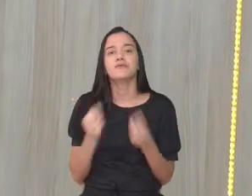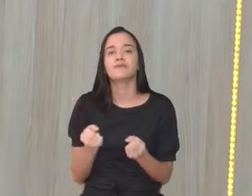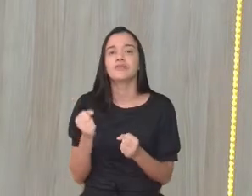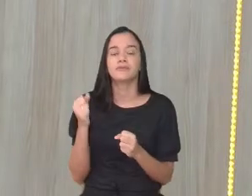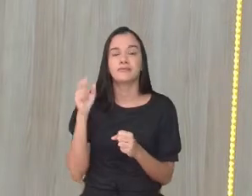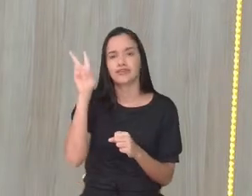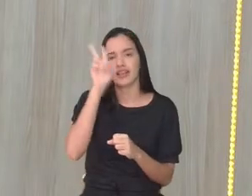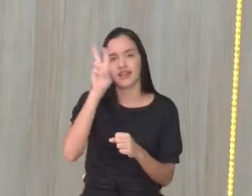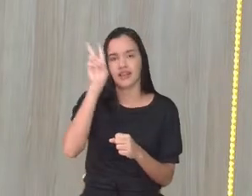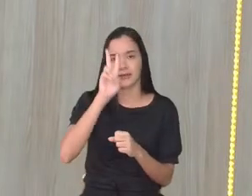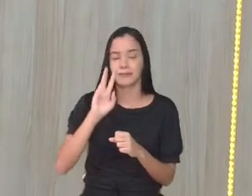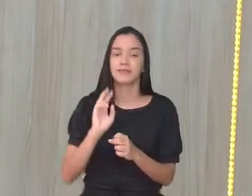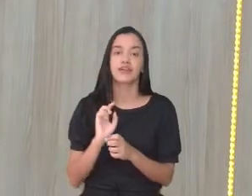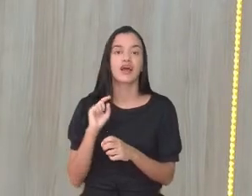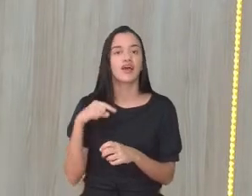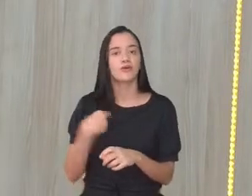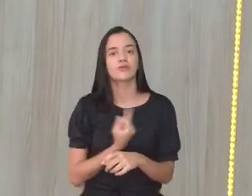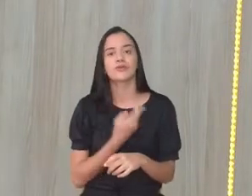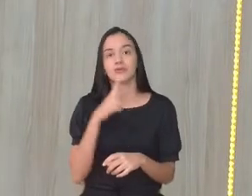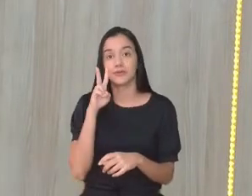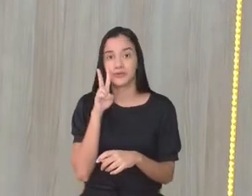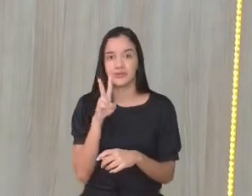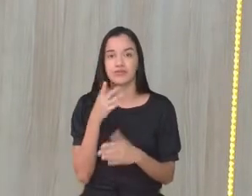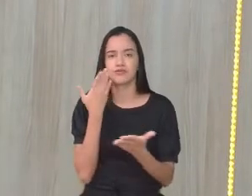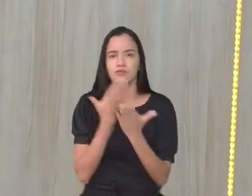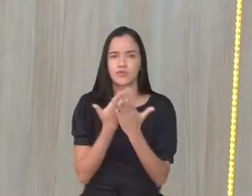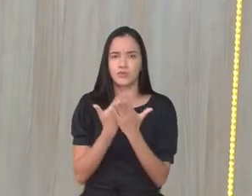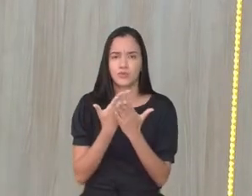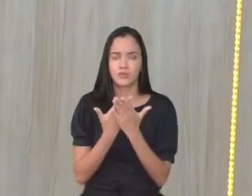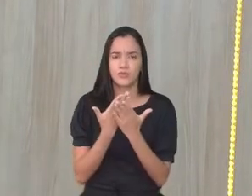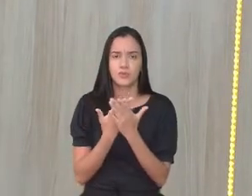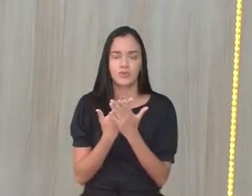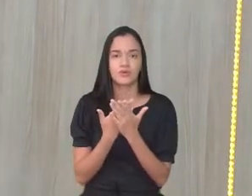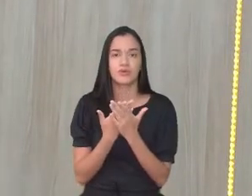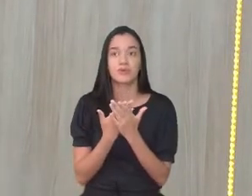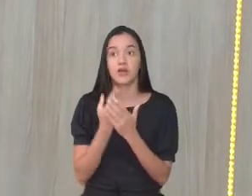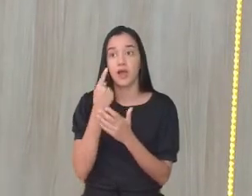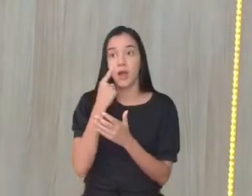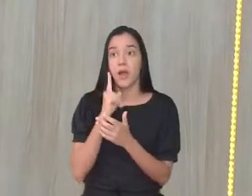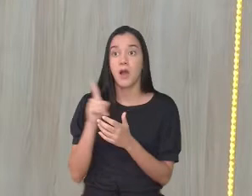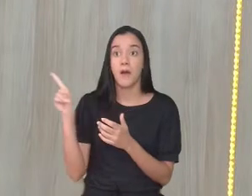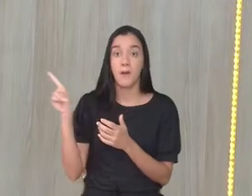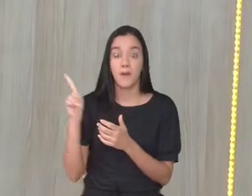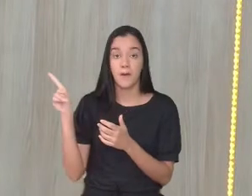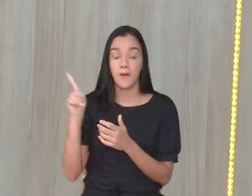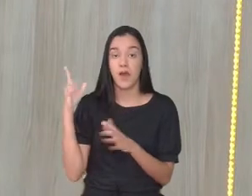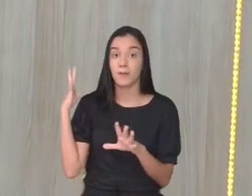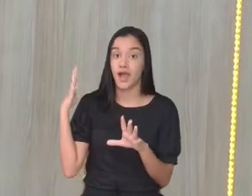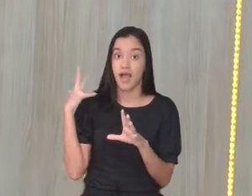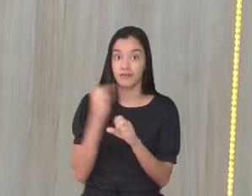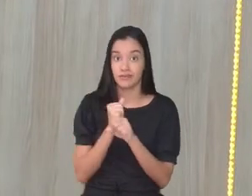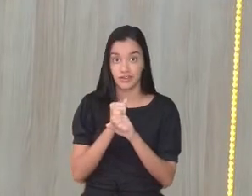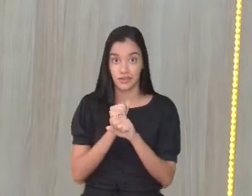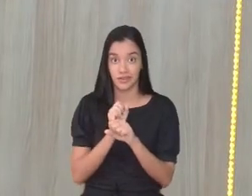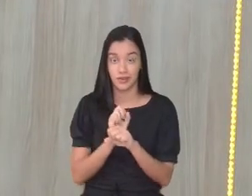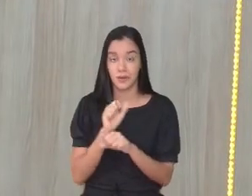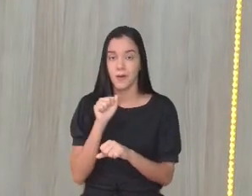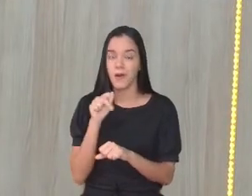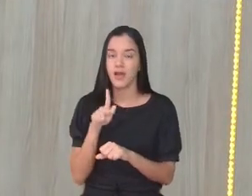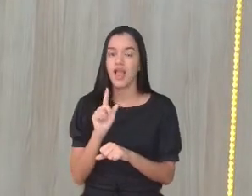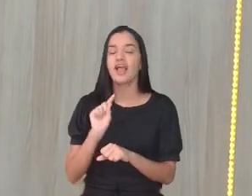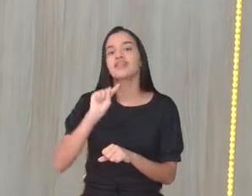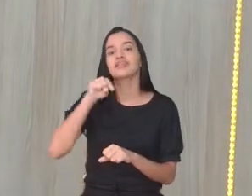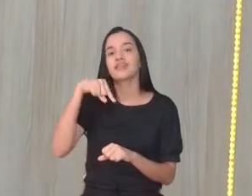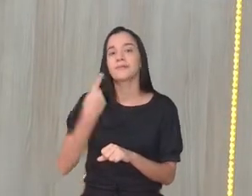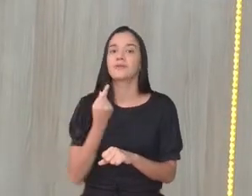gente viu na aula anterior, certo? Agora lembre, essa partezinha aqui é uma revisão, tá bom? Então, depois